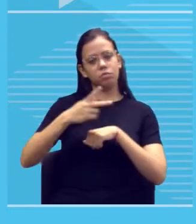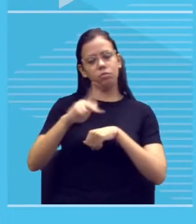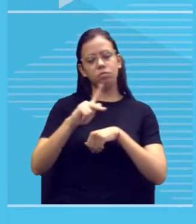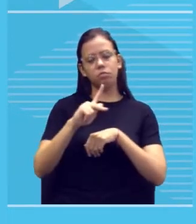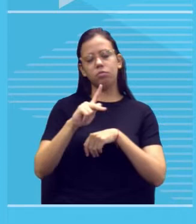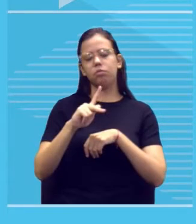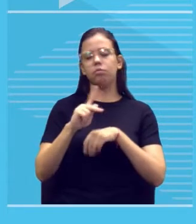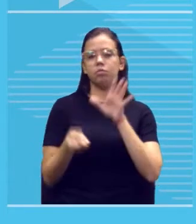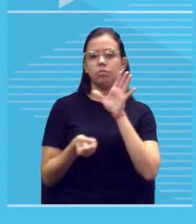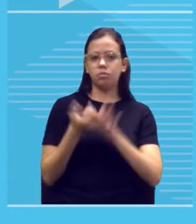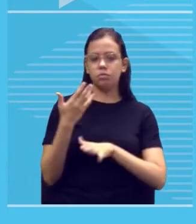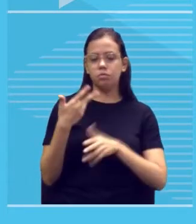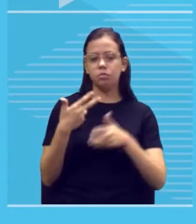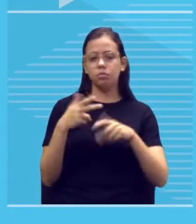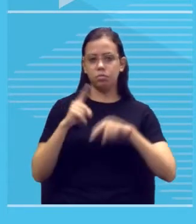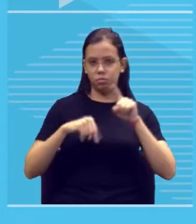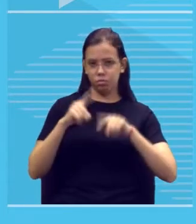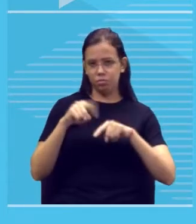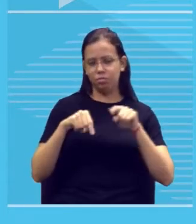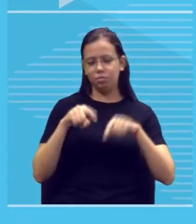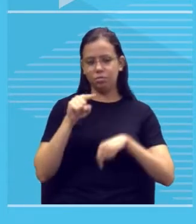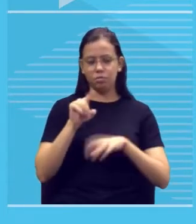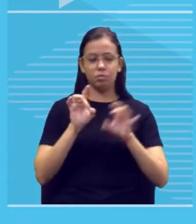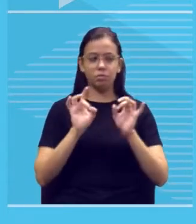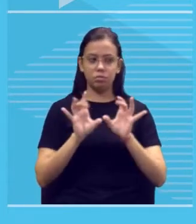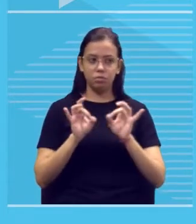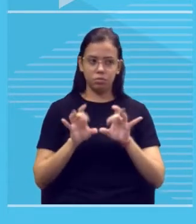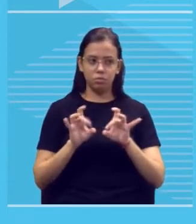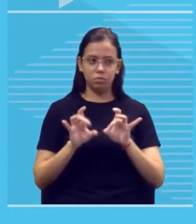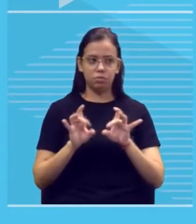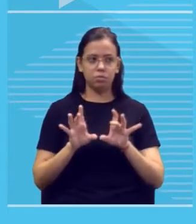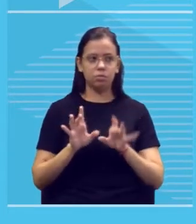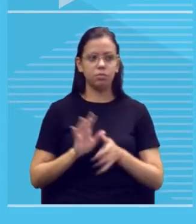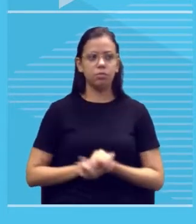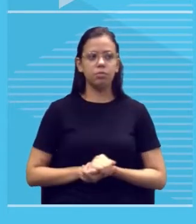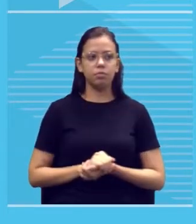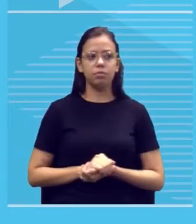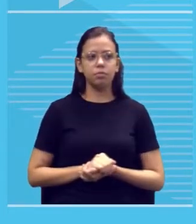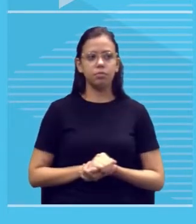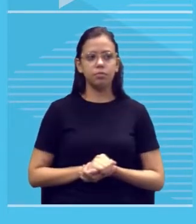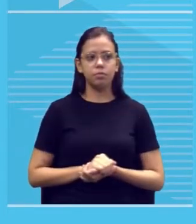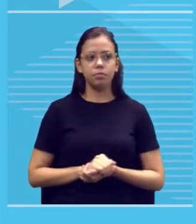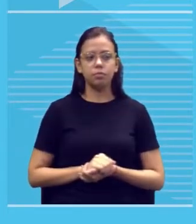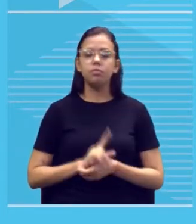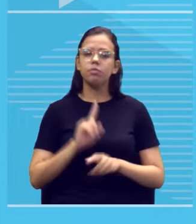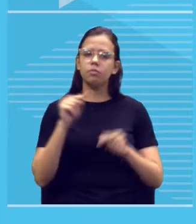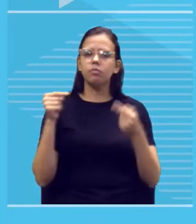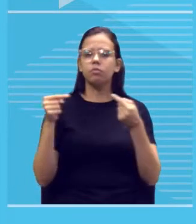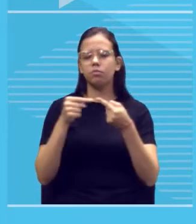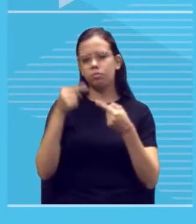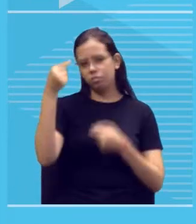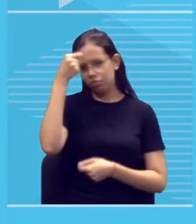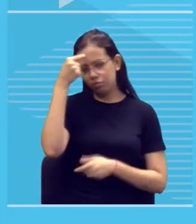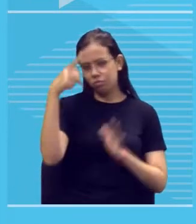que você vende é bem aí que mora mais ou menos esse pensamento do Pequeno Burguês Ok